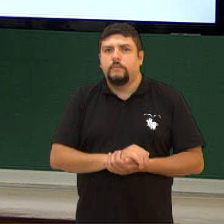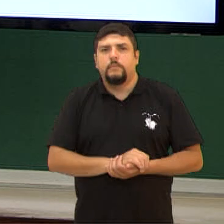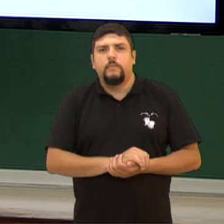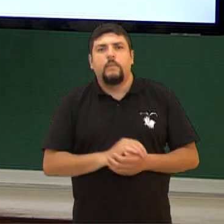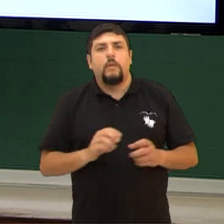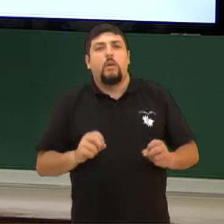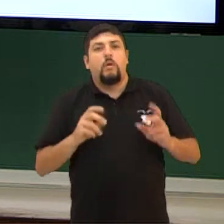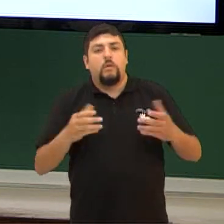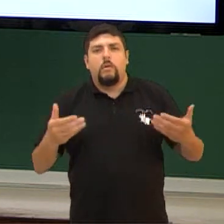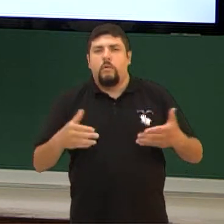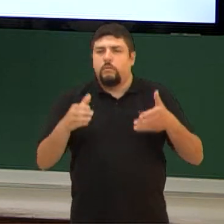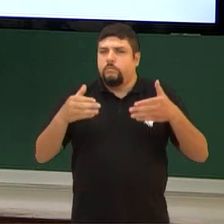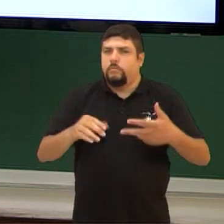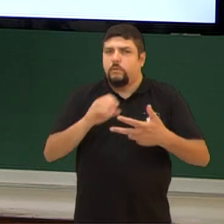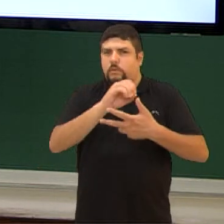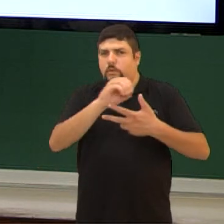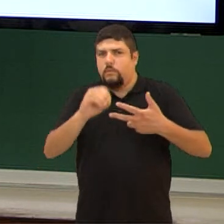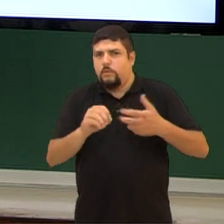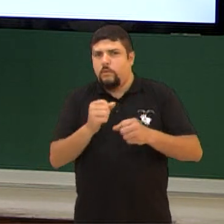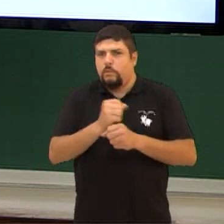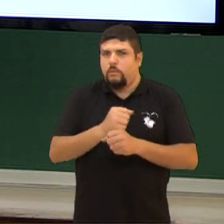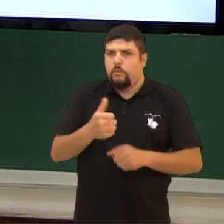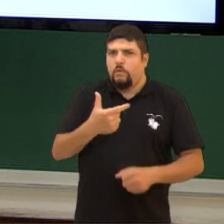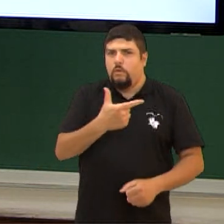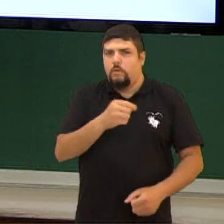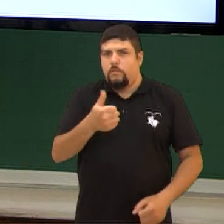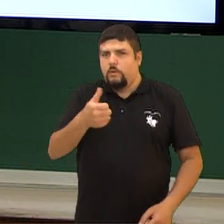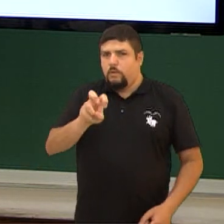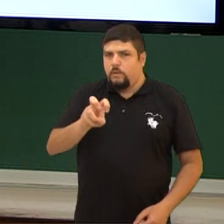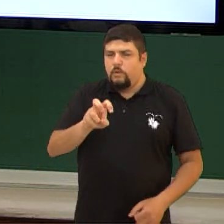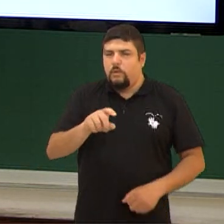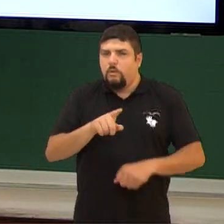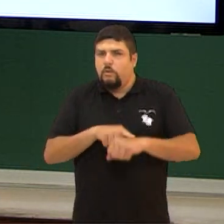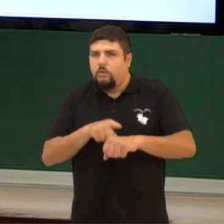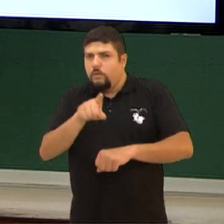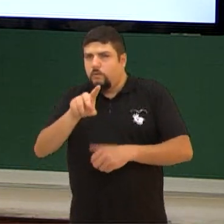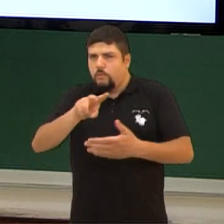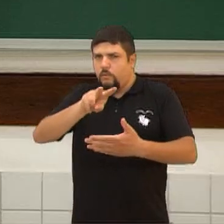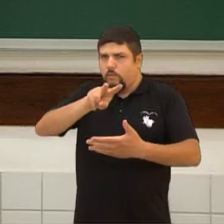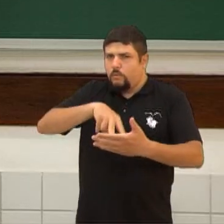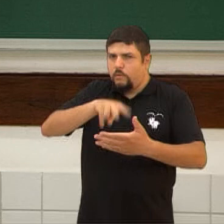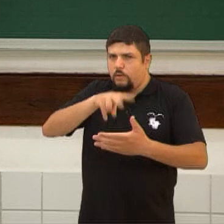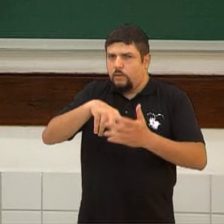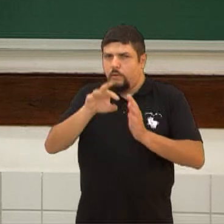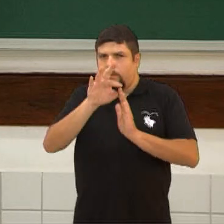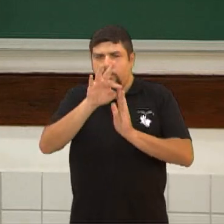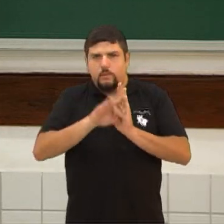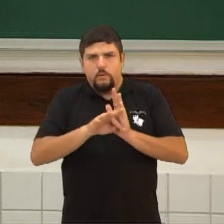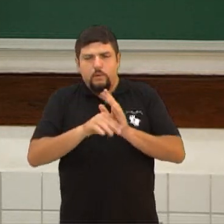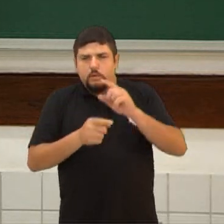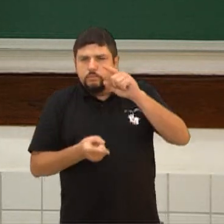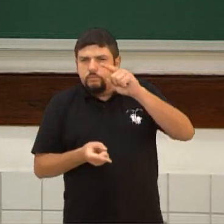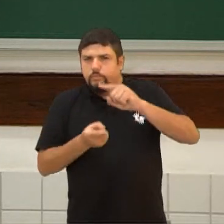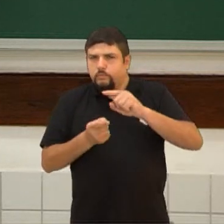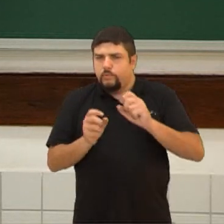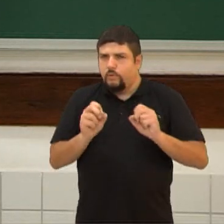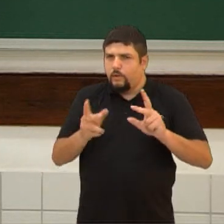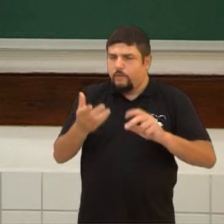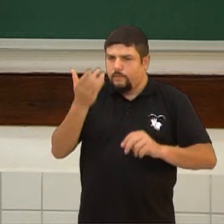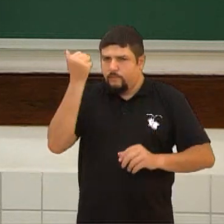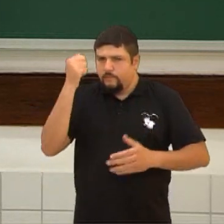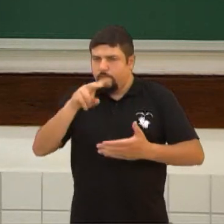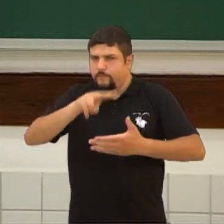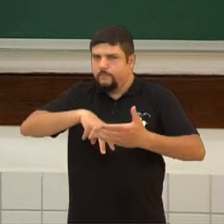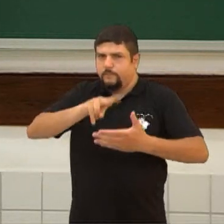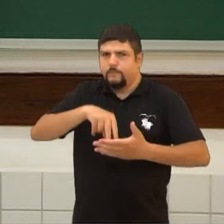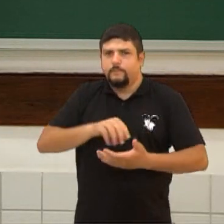temos agora uma questão do Enem de 2015. Vou dar tempinho para vocês poderem fazer uma leitura do texto, bem curto, por sinal. Bora lá, já